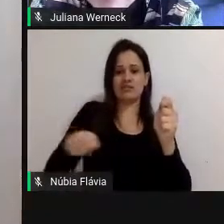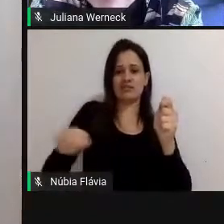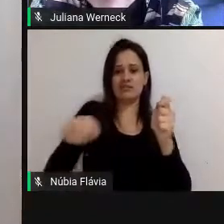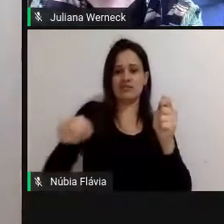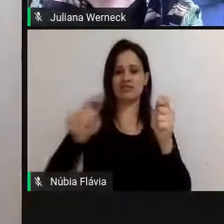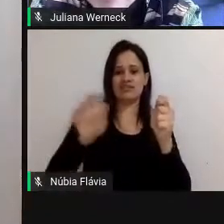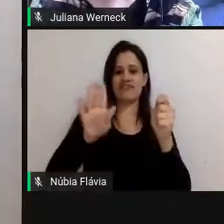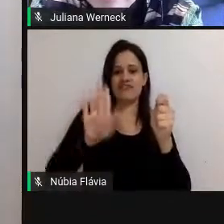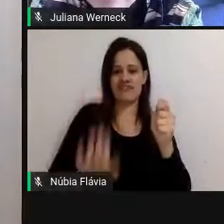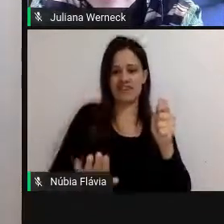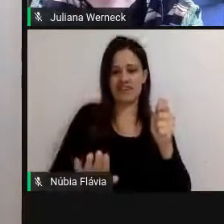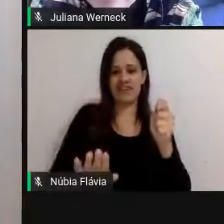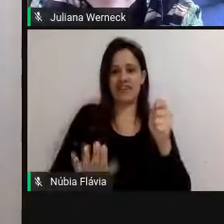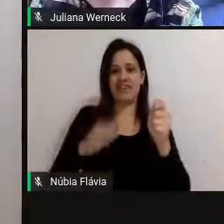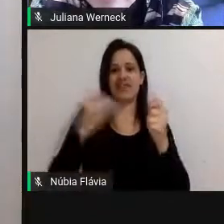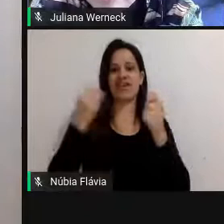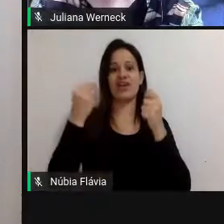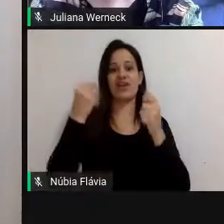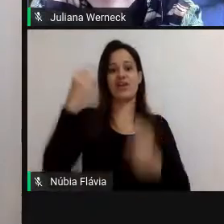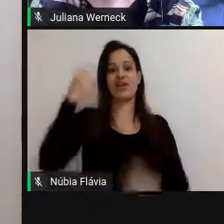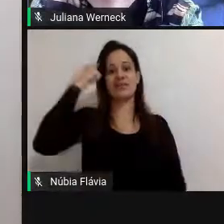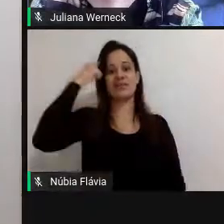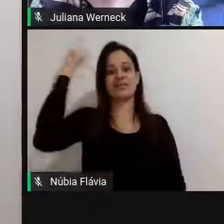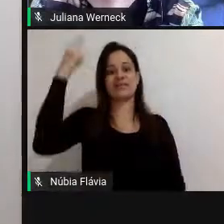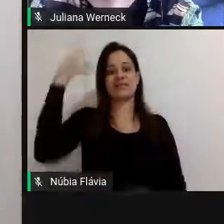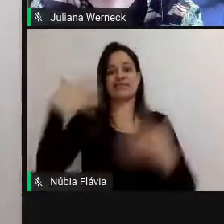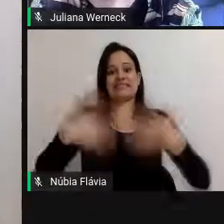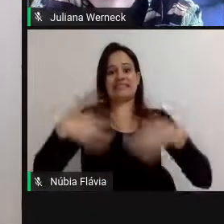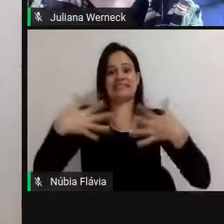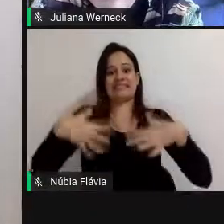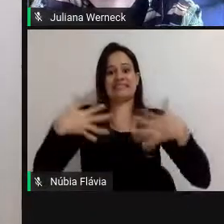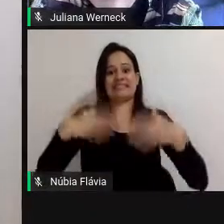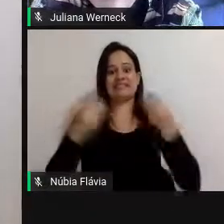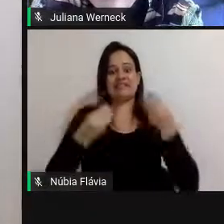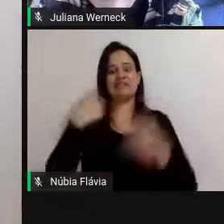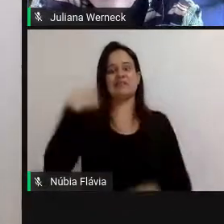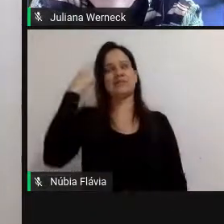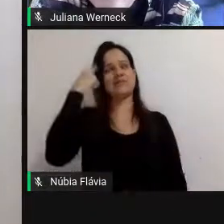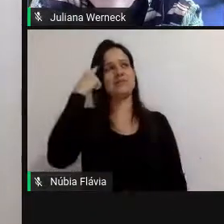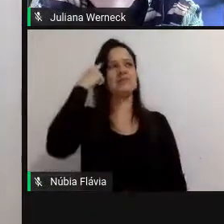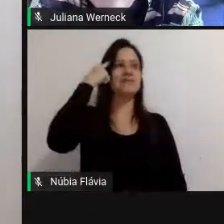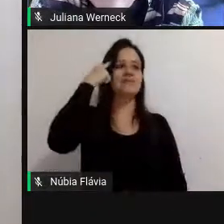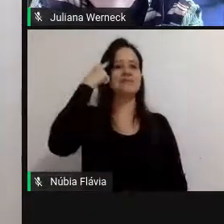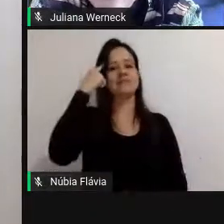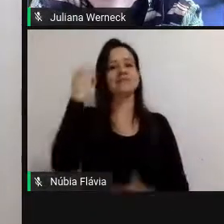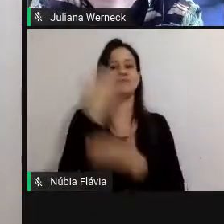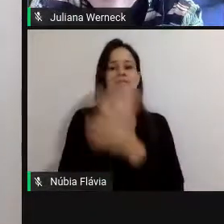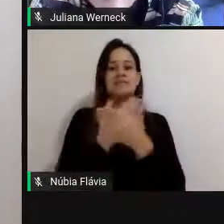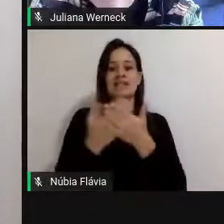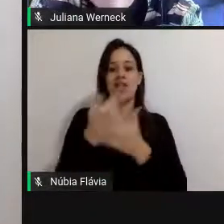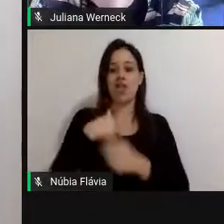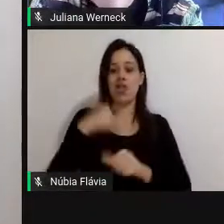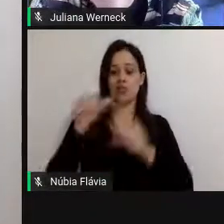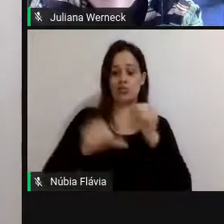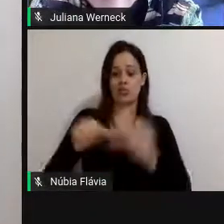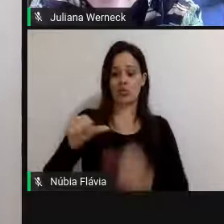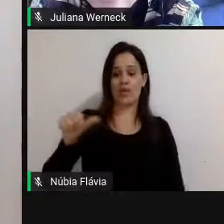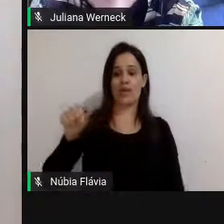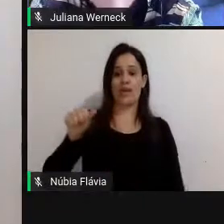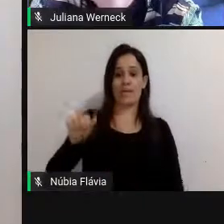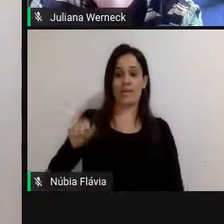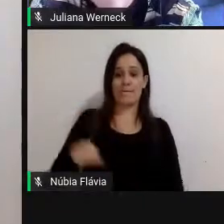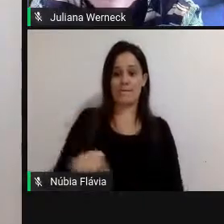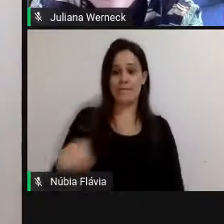embreagem. Então, imaginem só a ideia, gente, um pé, acelerador, freio e embreagem. Aí eu falei, quando eu for trocar de marcha, eu vou pisar na embreagem e